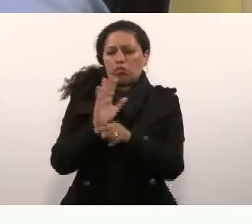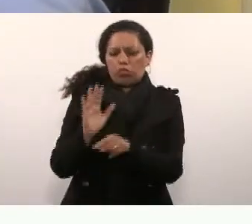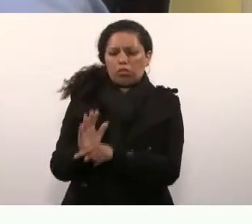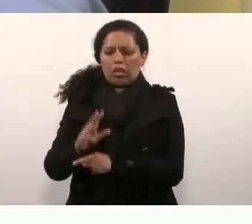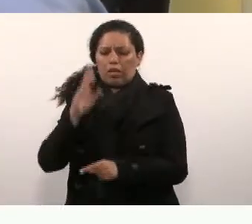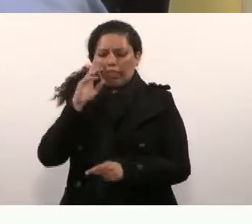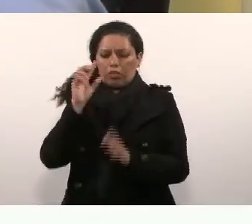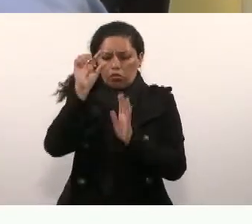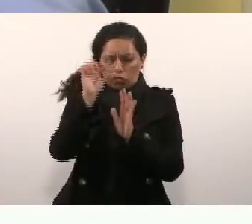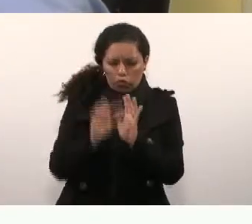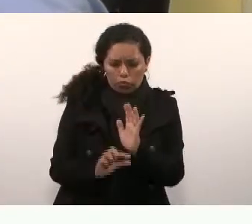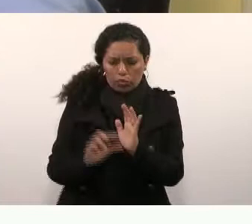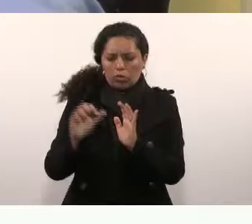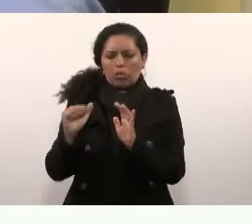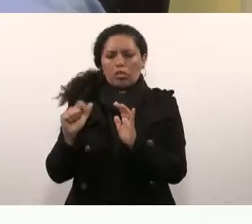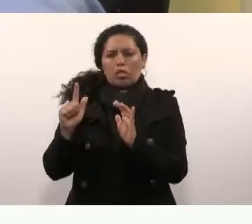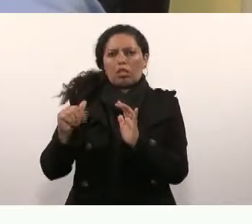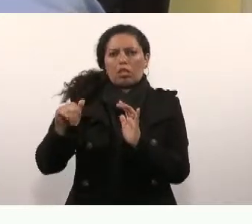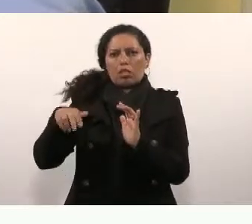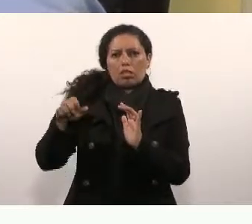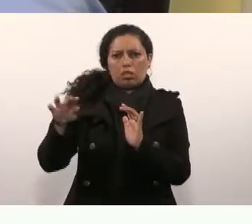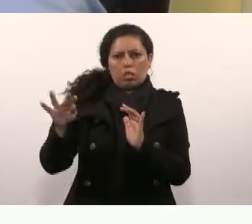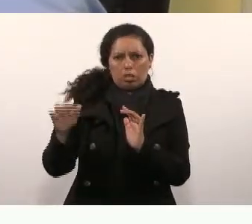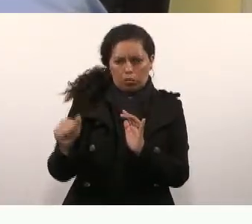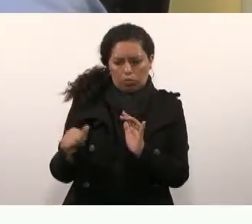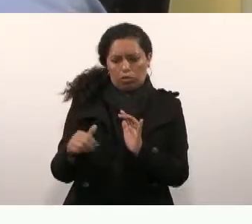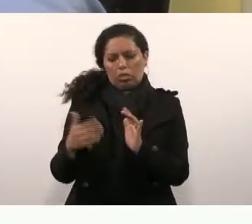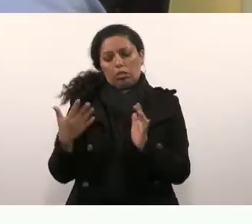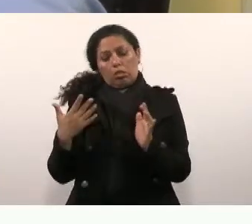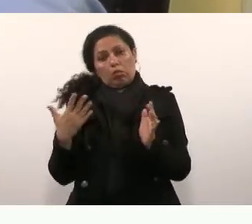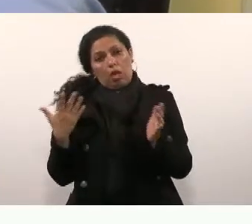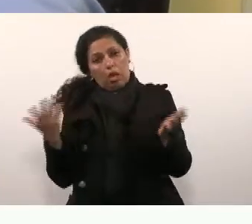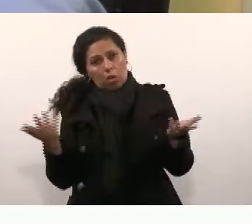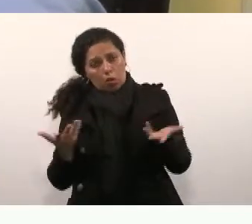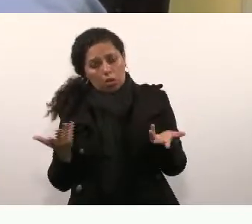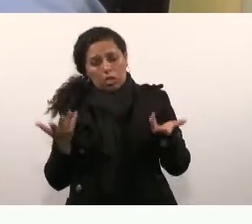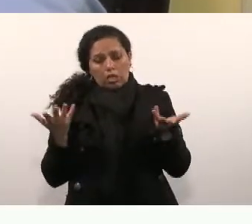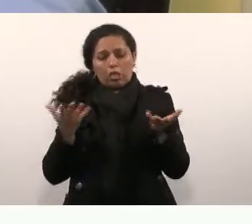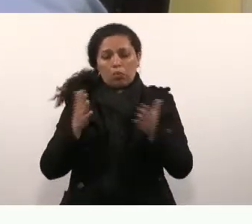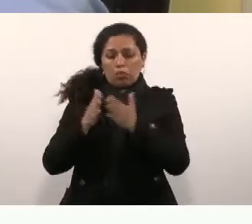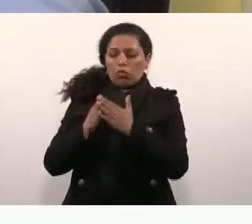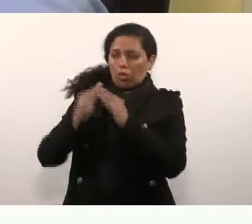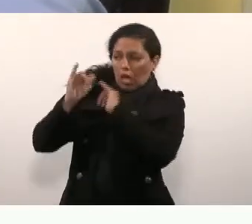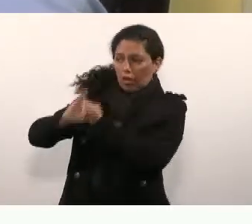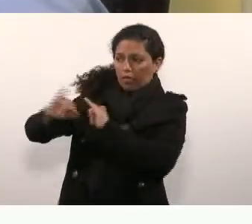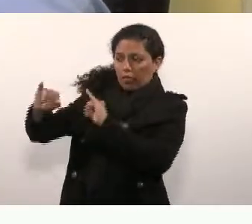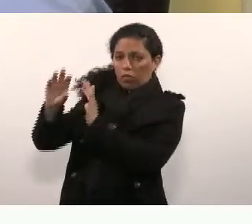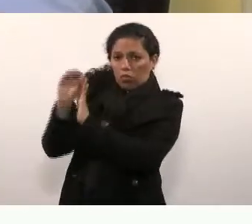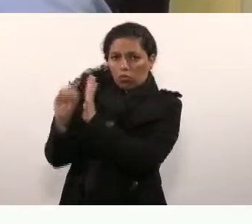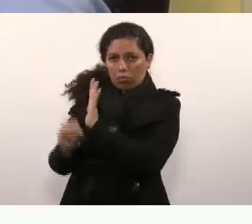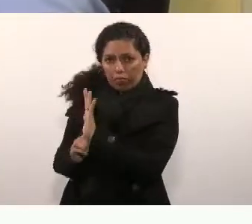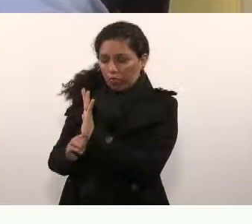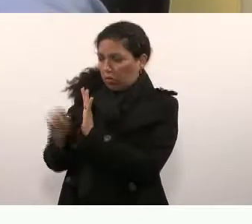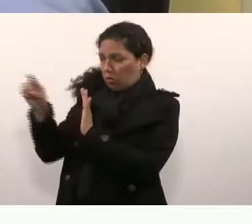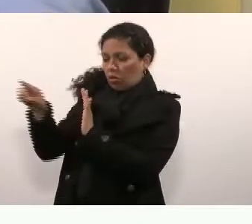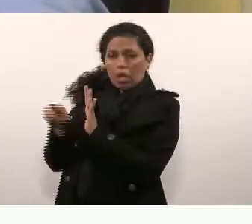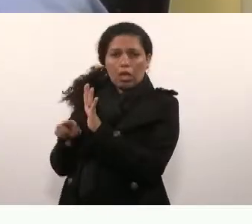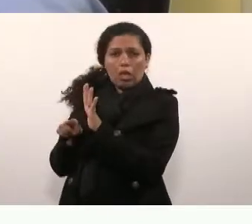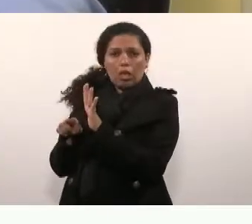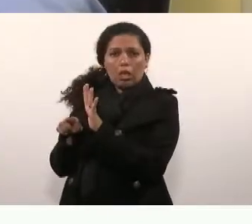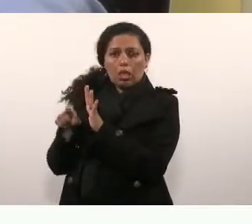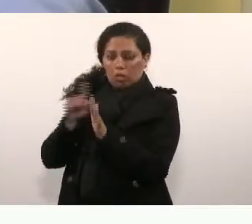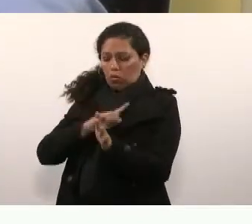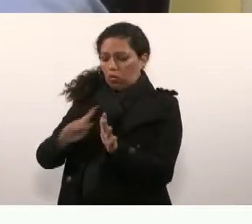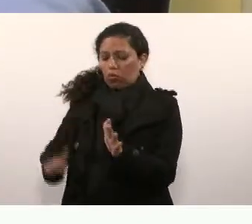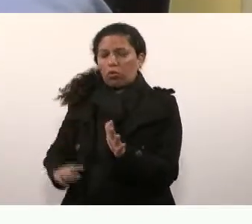isso e reduzir essa alíquota. E aí eu queria sugerir também a essa comissão que enviasse para o governo do Estado uma pergunta de em que pé